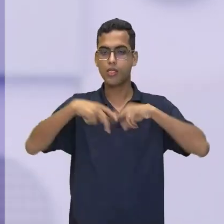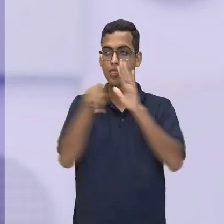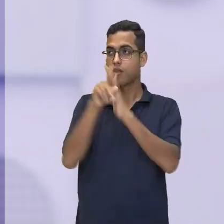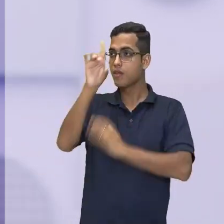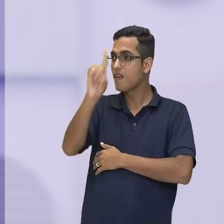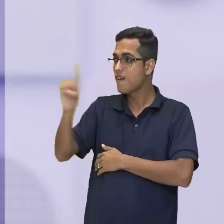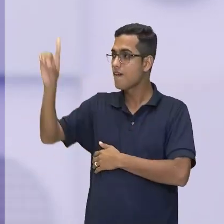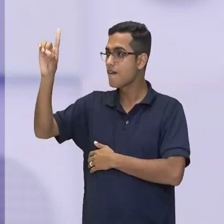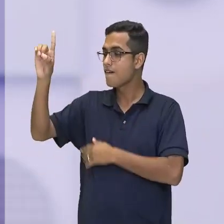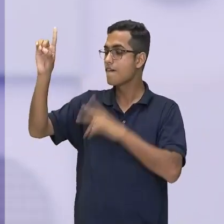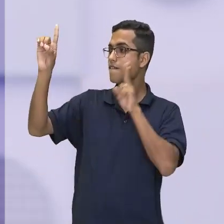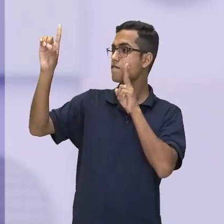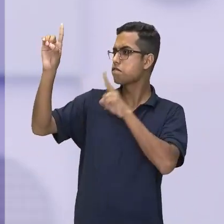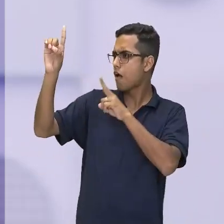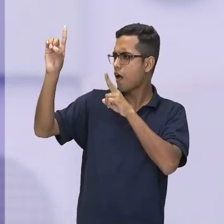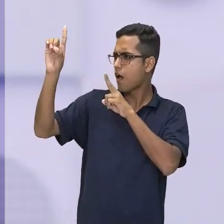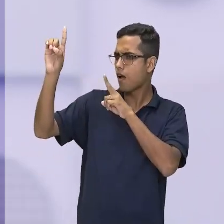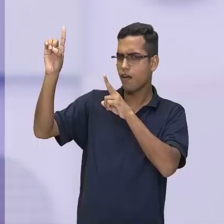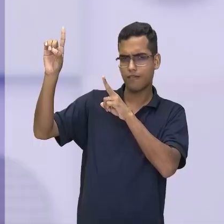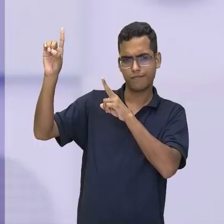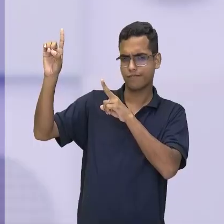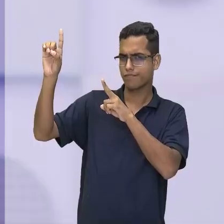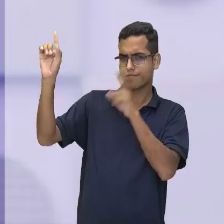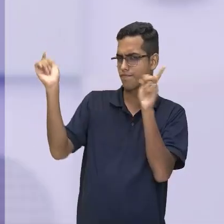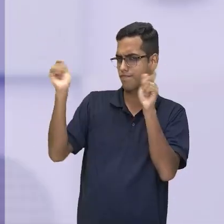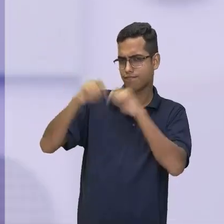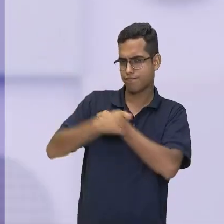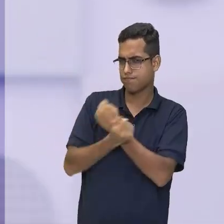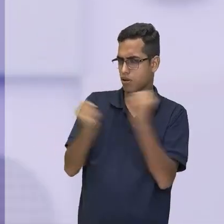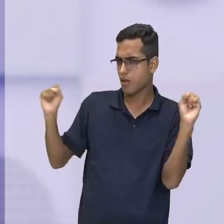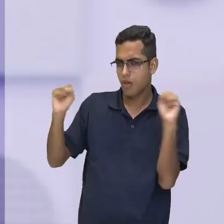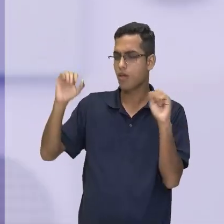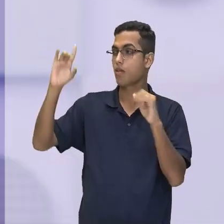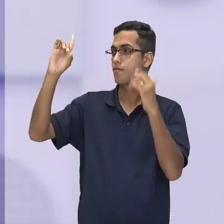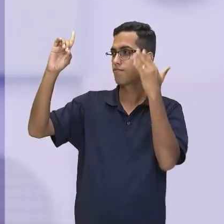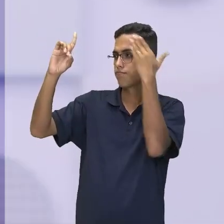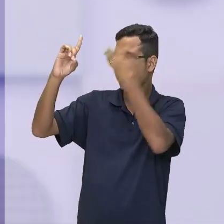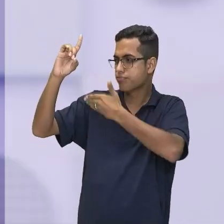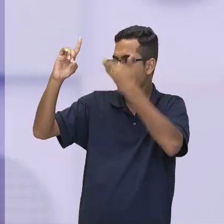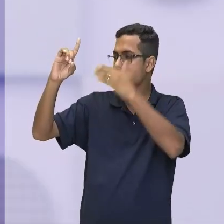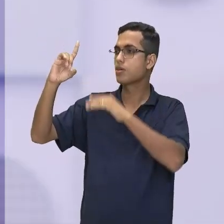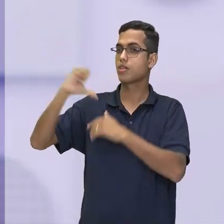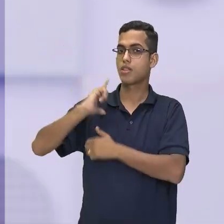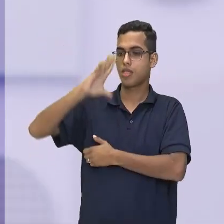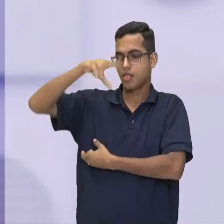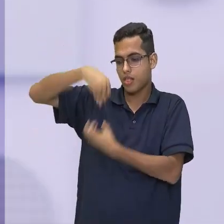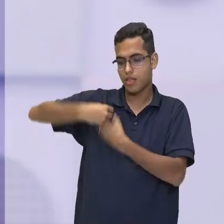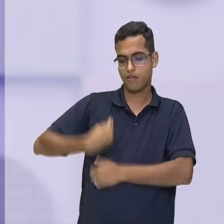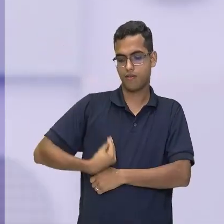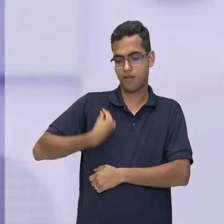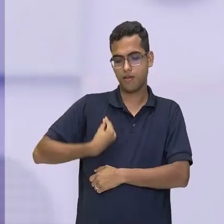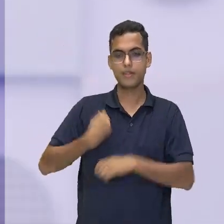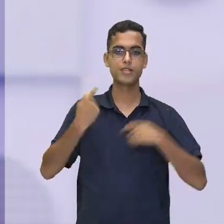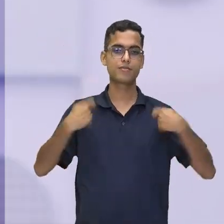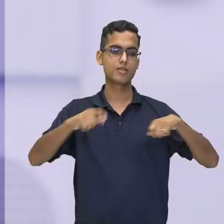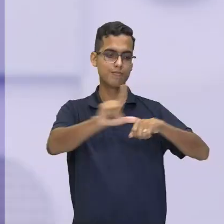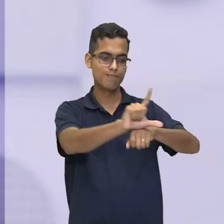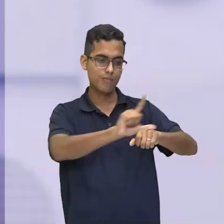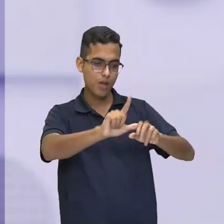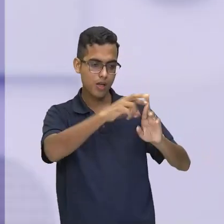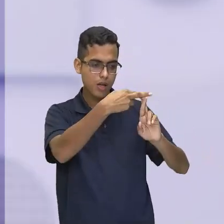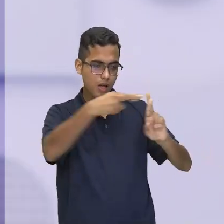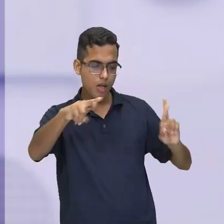e, na maioria das vezes, inalcançável. Então, nessa vida terrena, nós precisamos desses líderes que